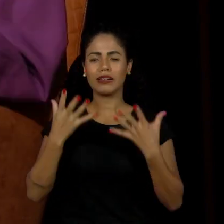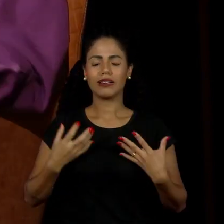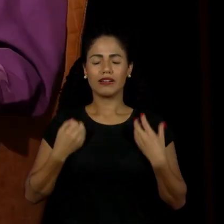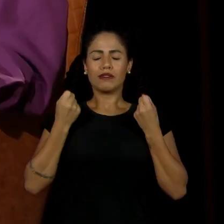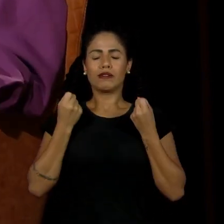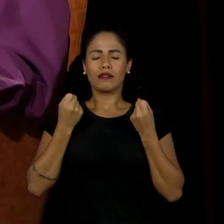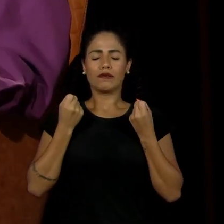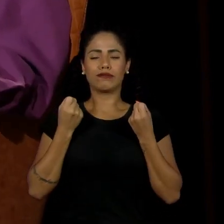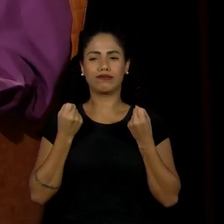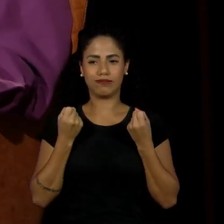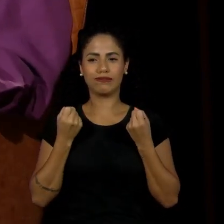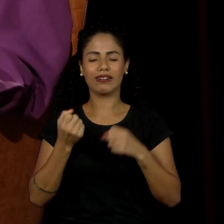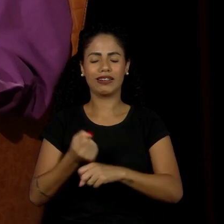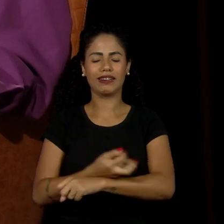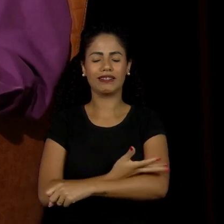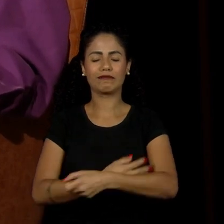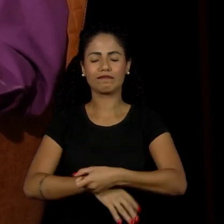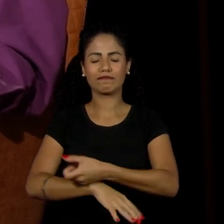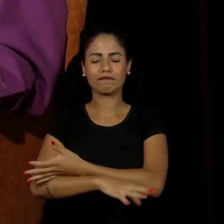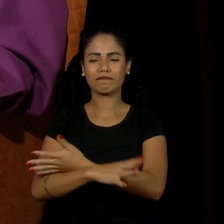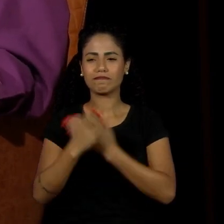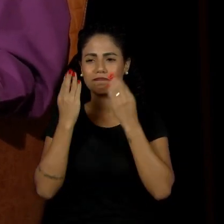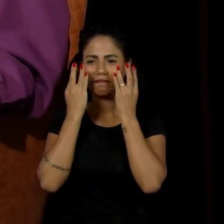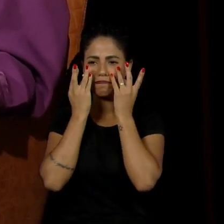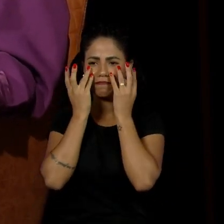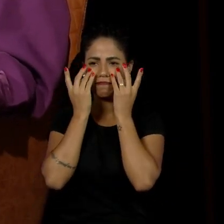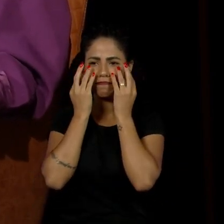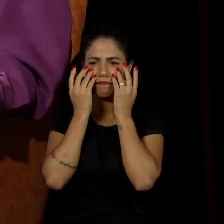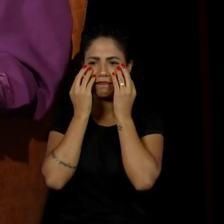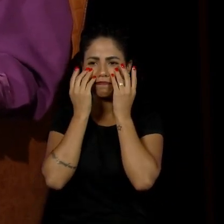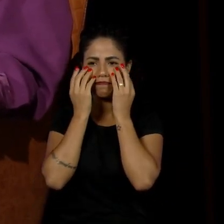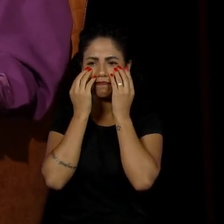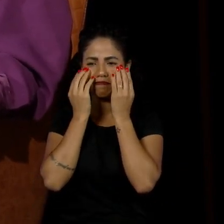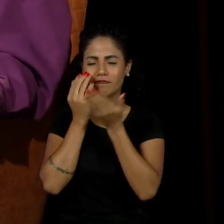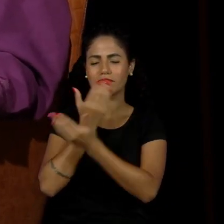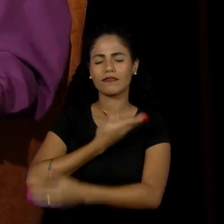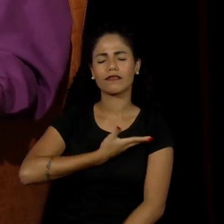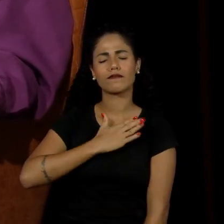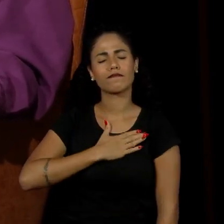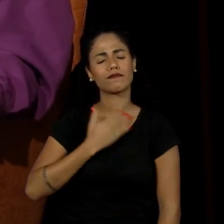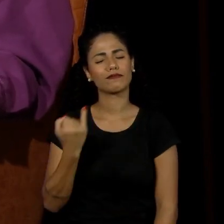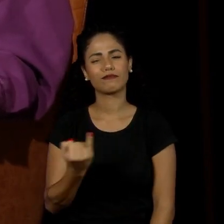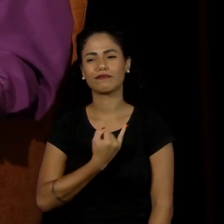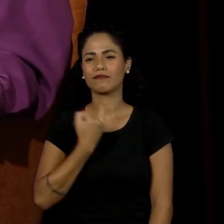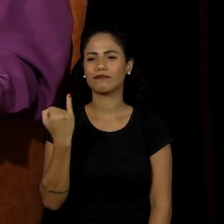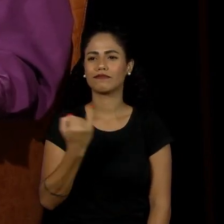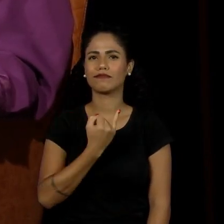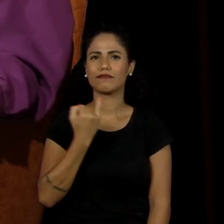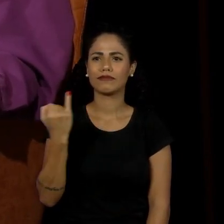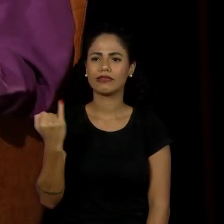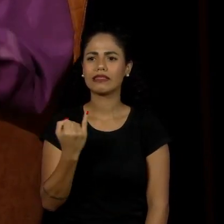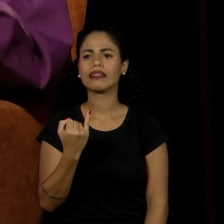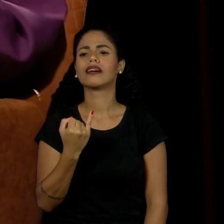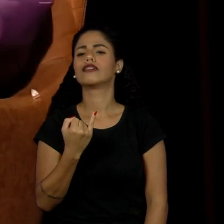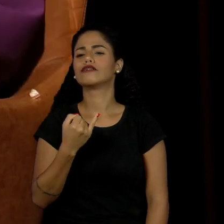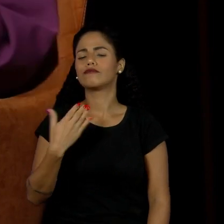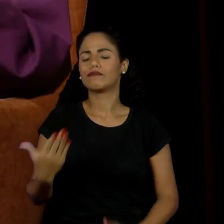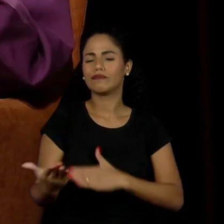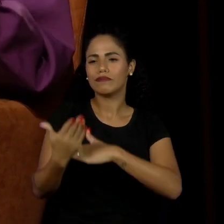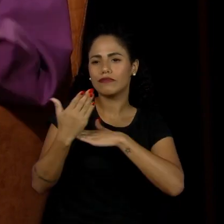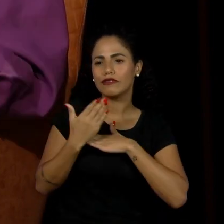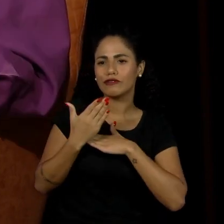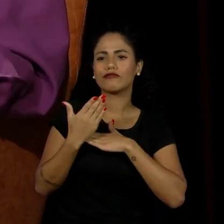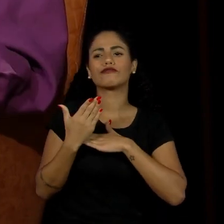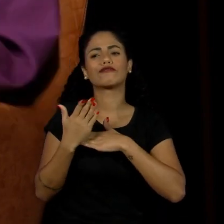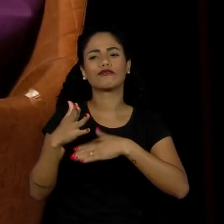de surpresa. Ela foi muito importante para mim. Me tirou lá do meio do povo e eu